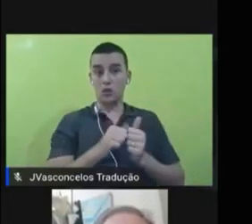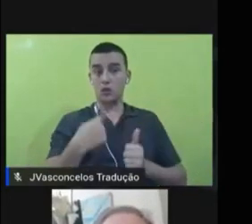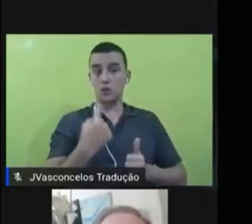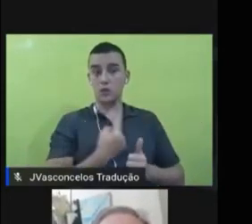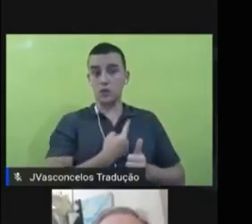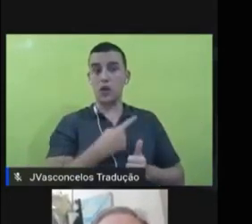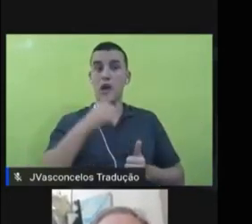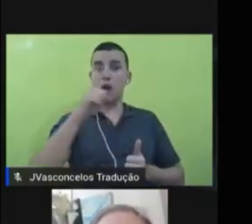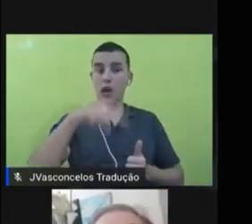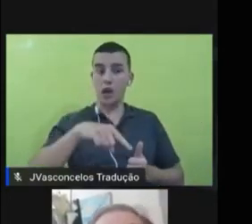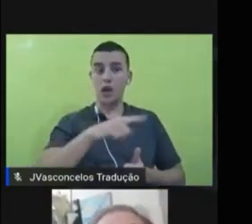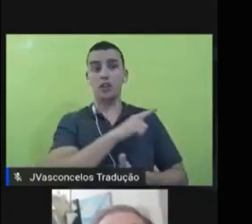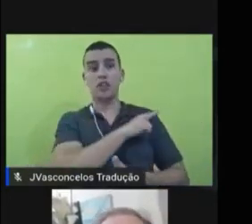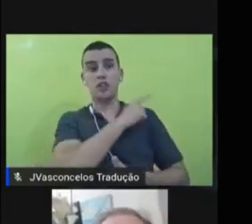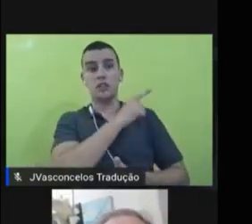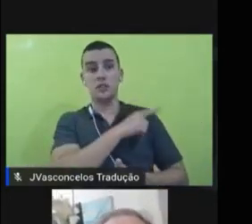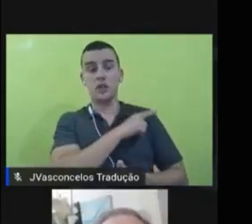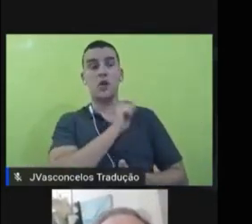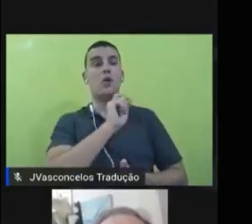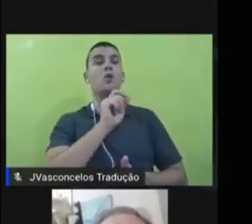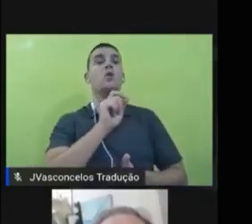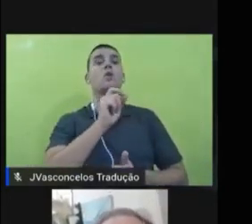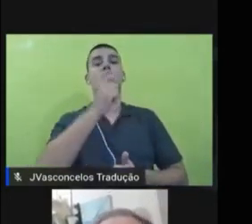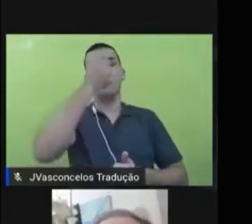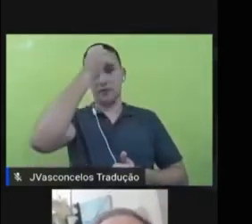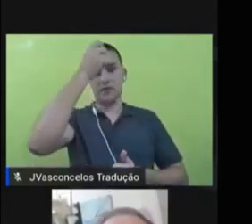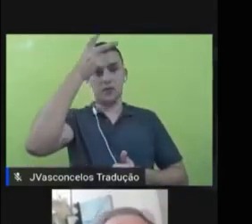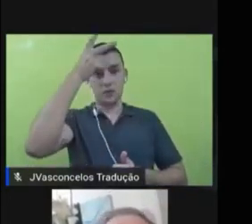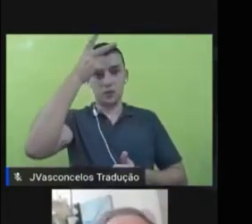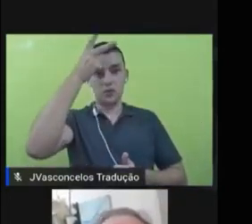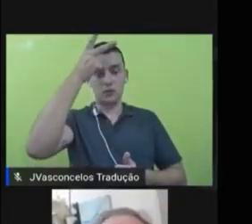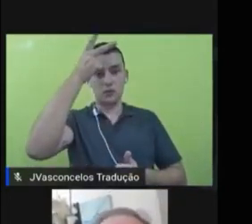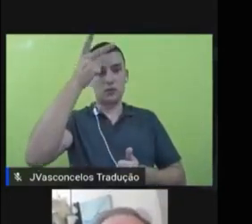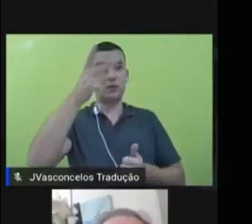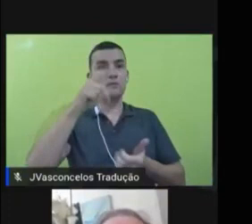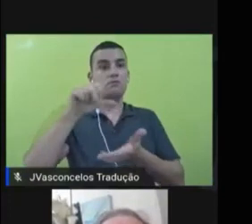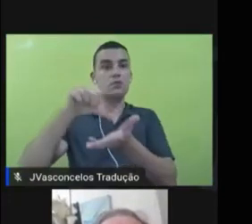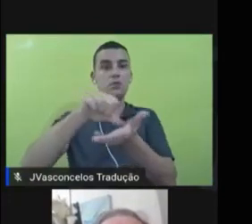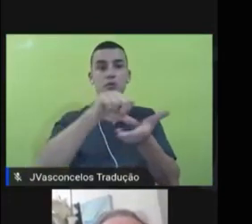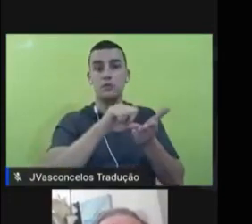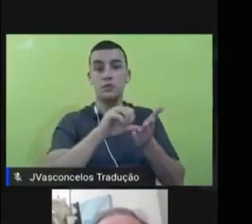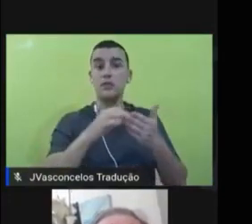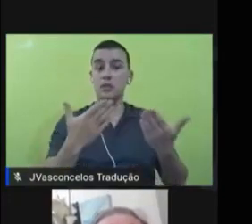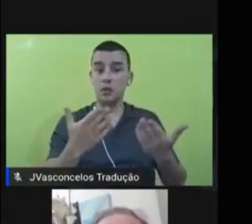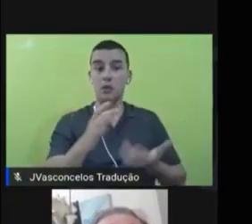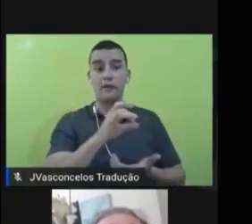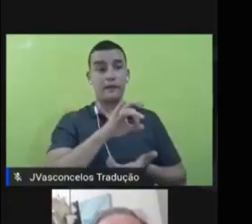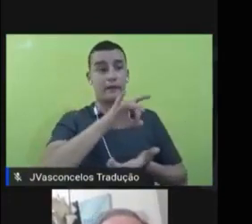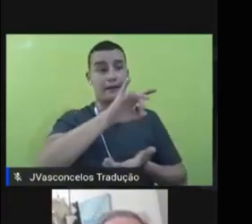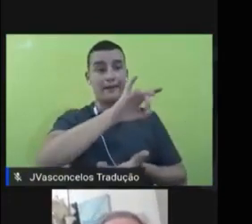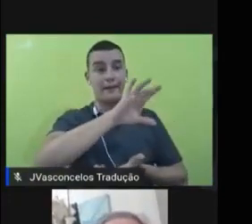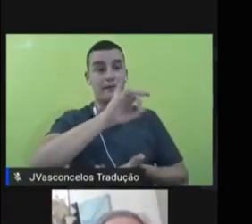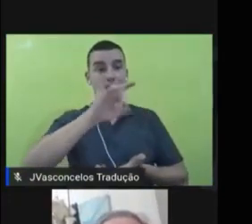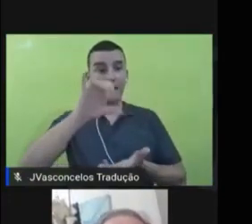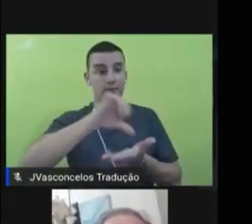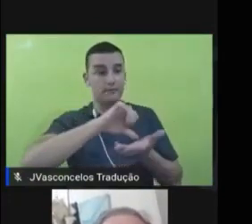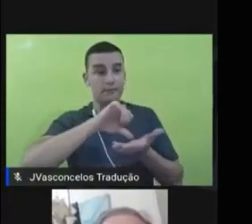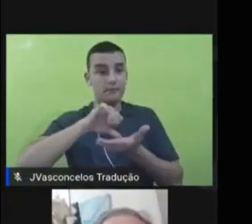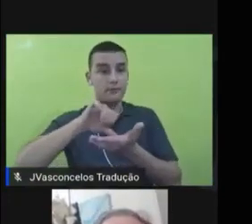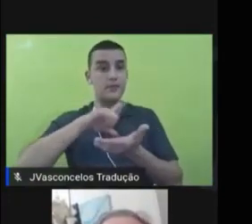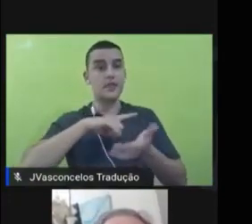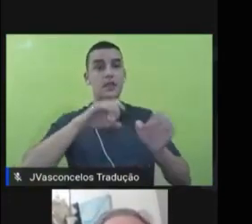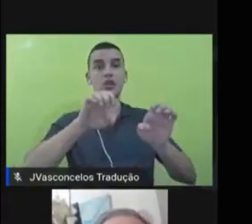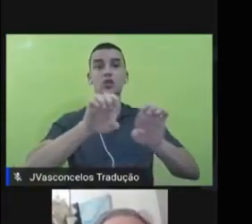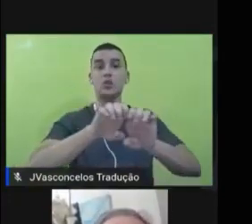de redes municipais, e saber, então, que cada rede tem a sua estrutura. O